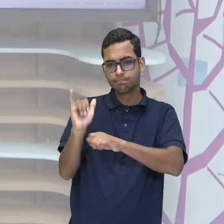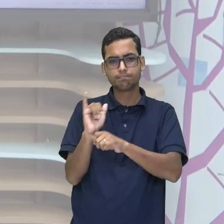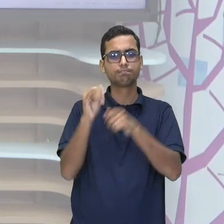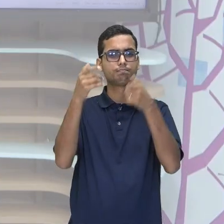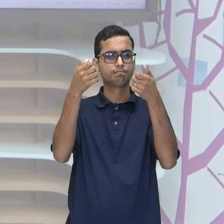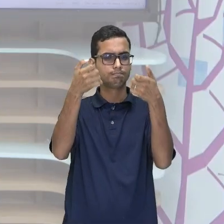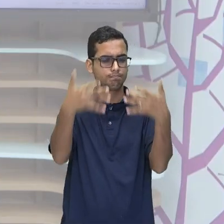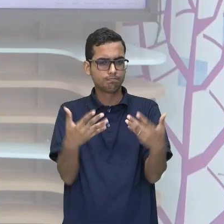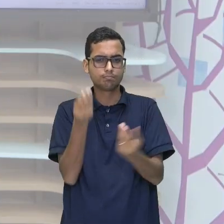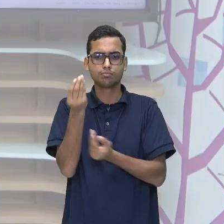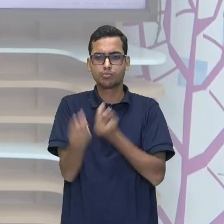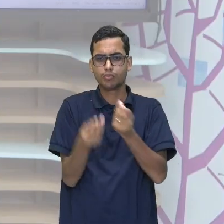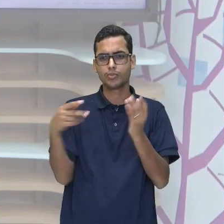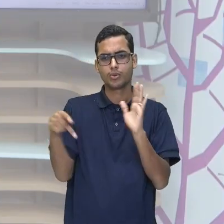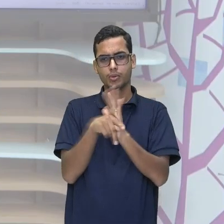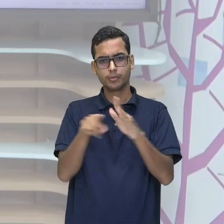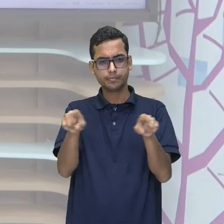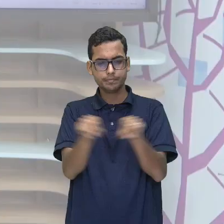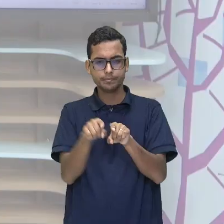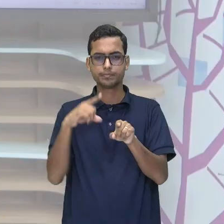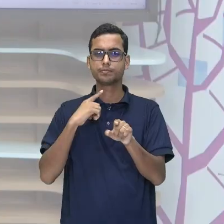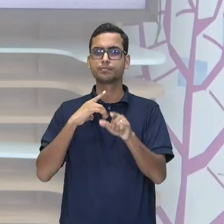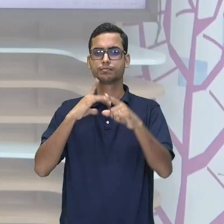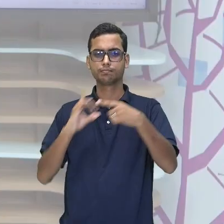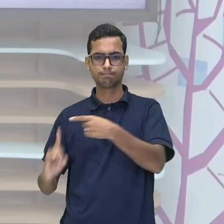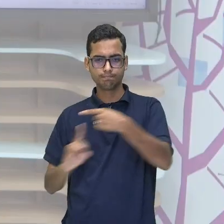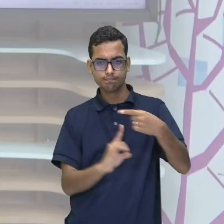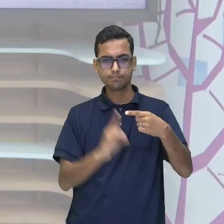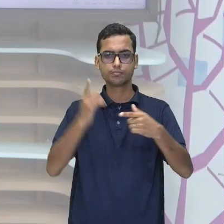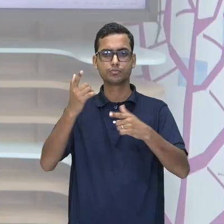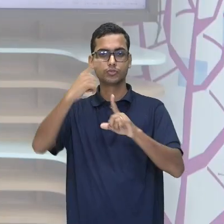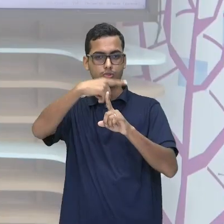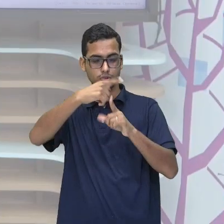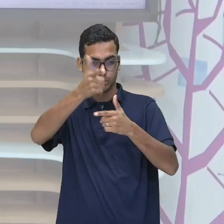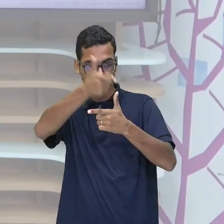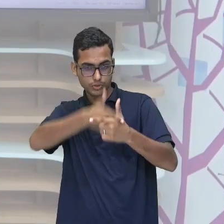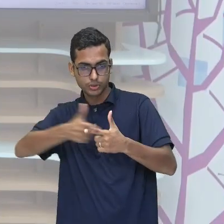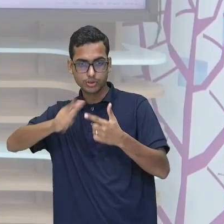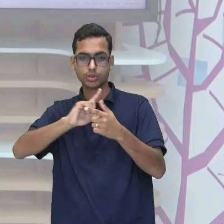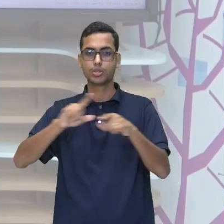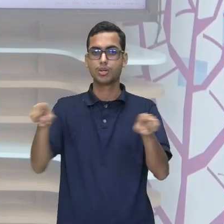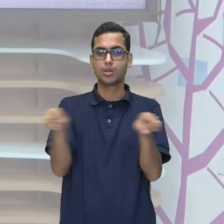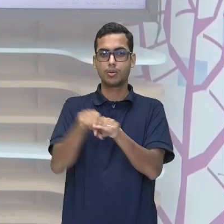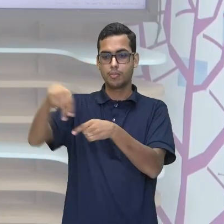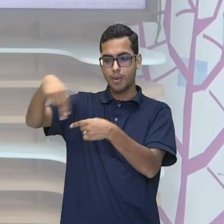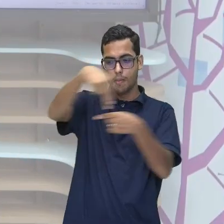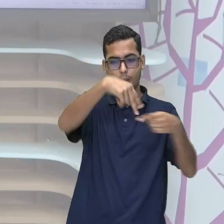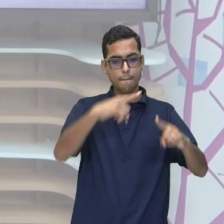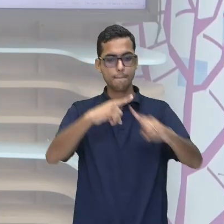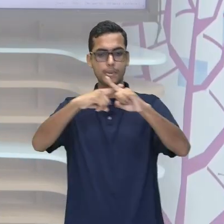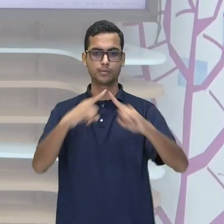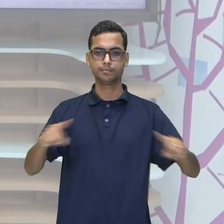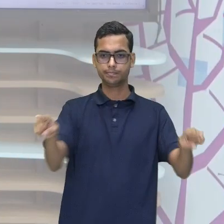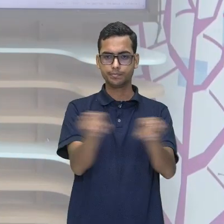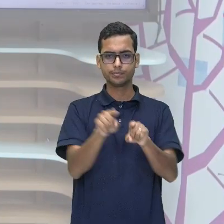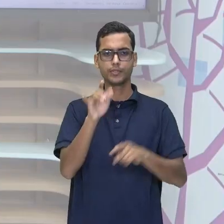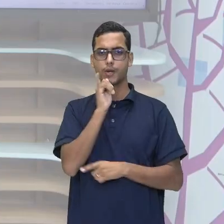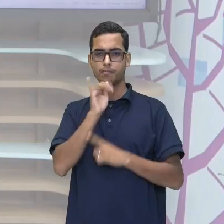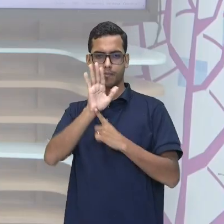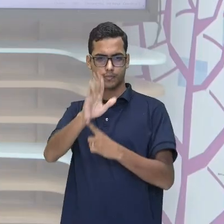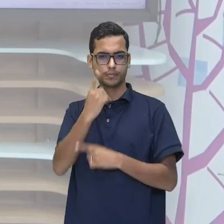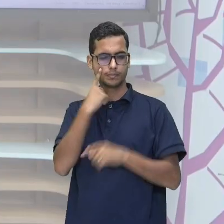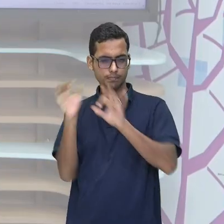dividindo o denominador, multiplicando o numerador, como eu acabei de mostrar para vocês nos exemplos. Então, dá um pouco